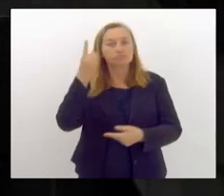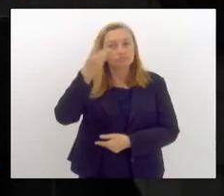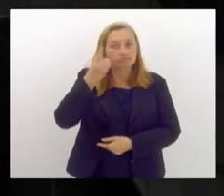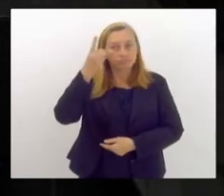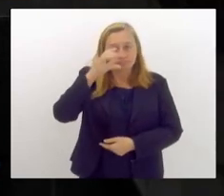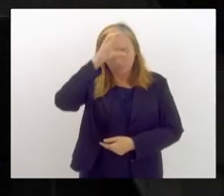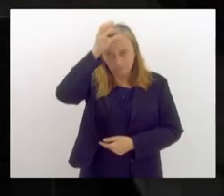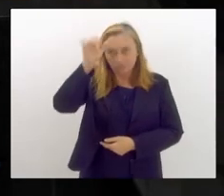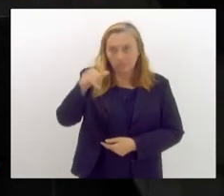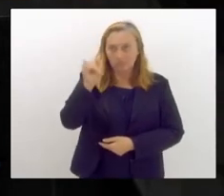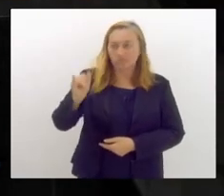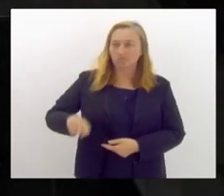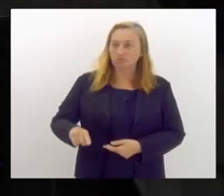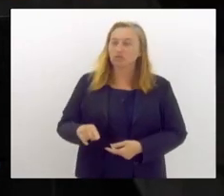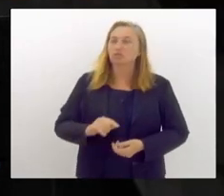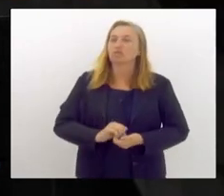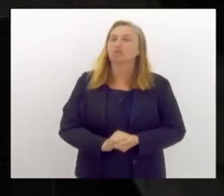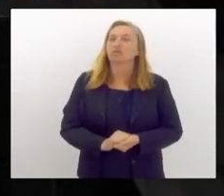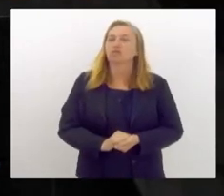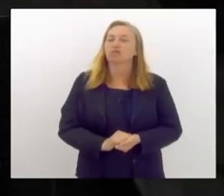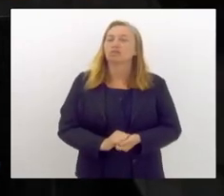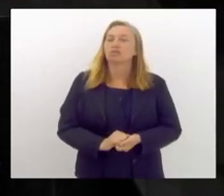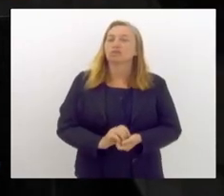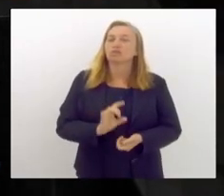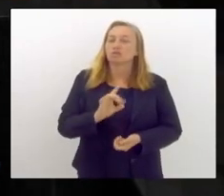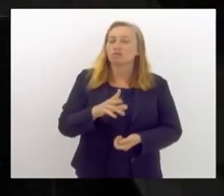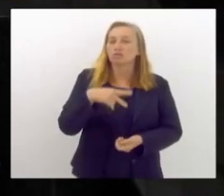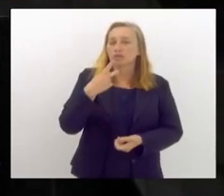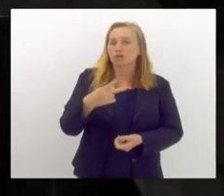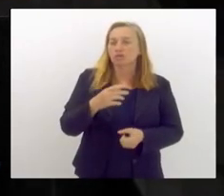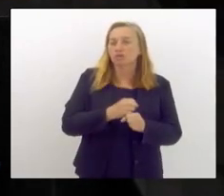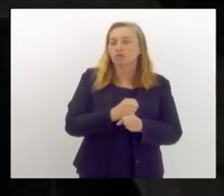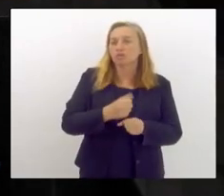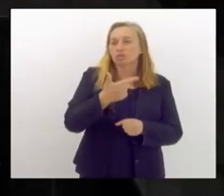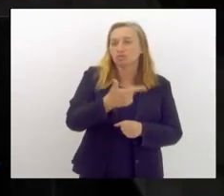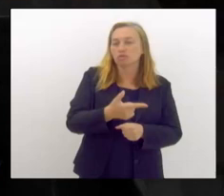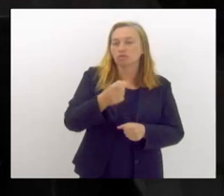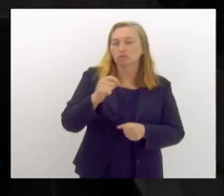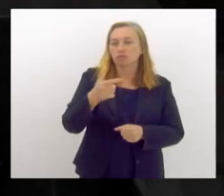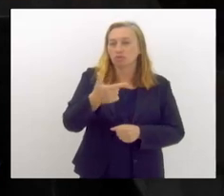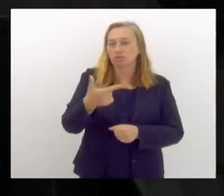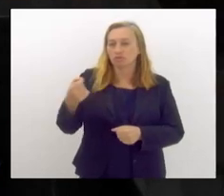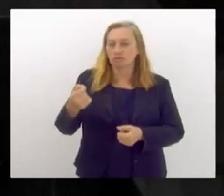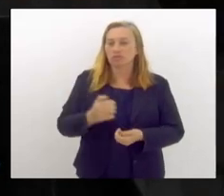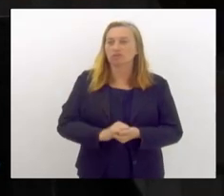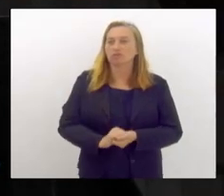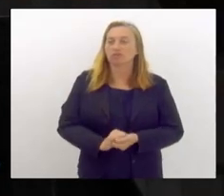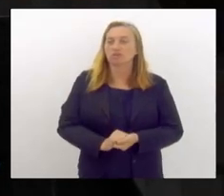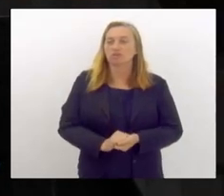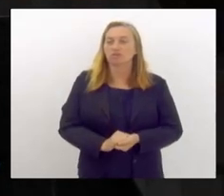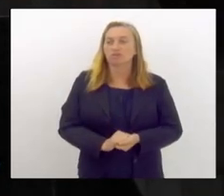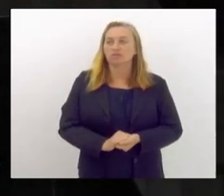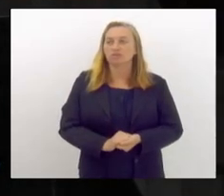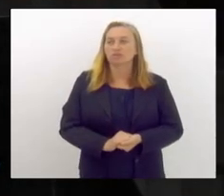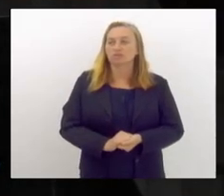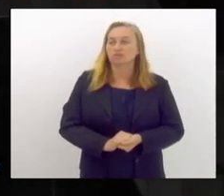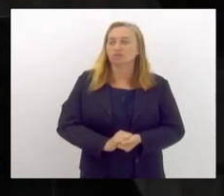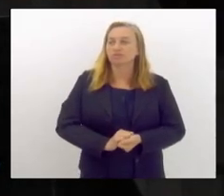Ju, vou pegar só o ano de 2020. Olha como os números são